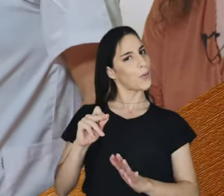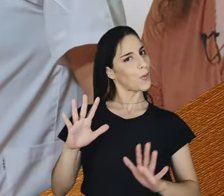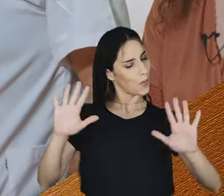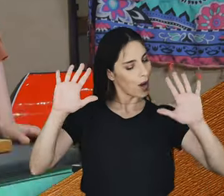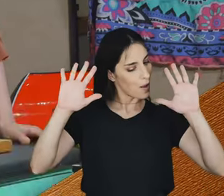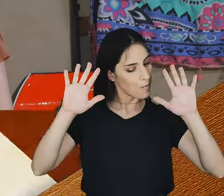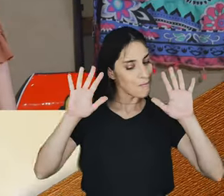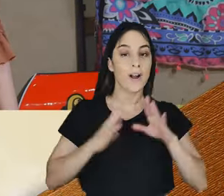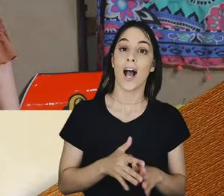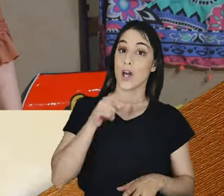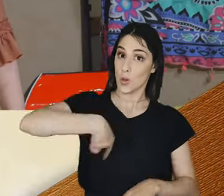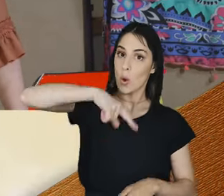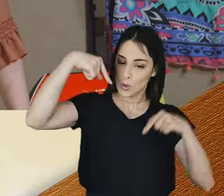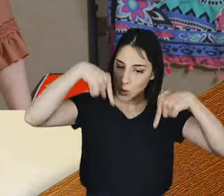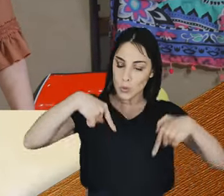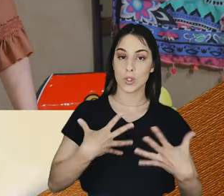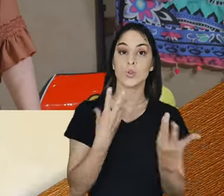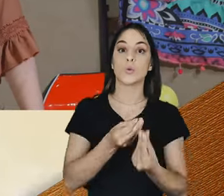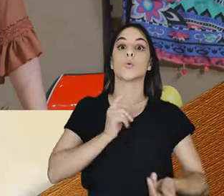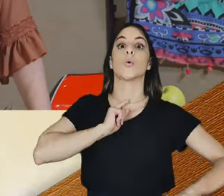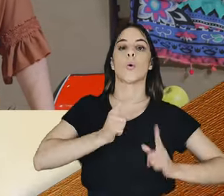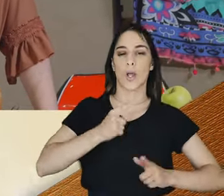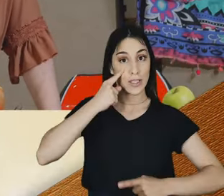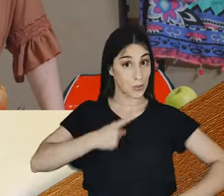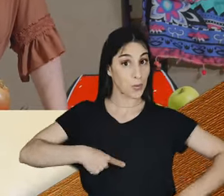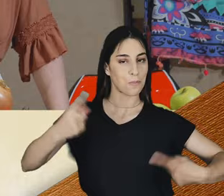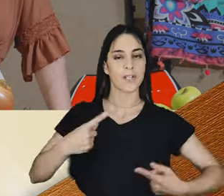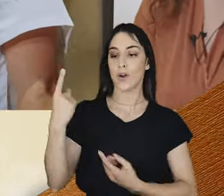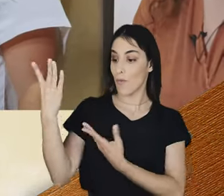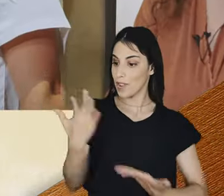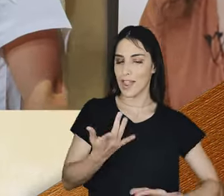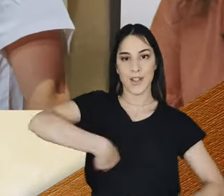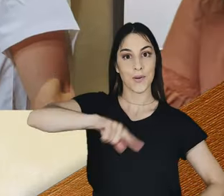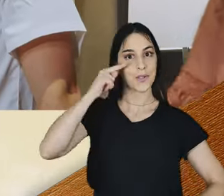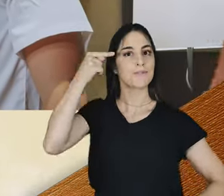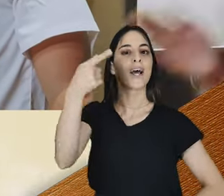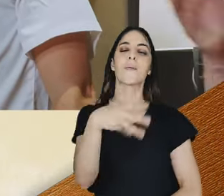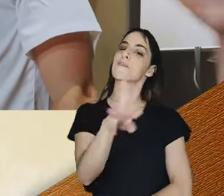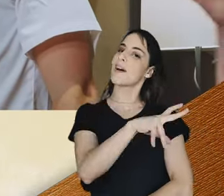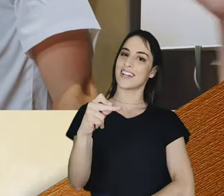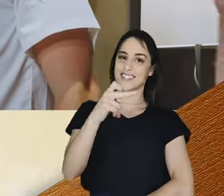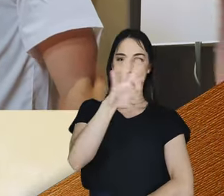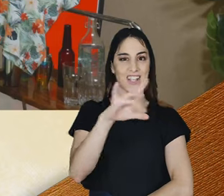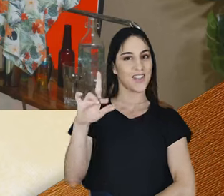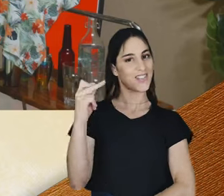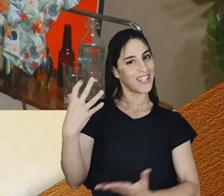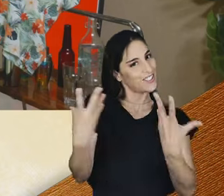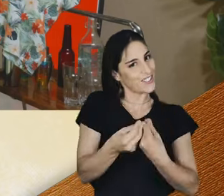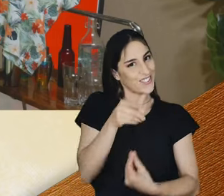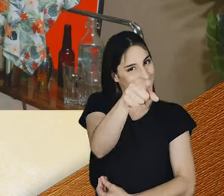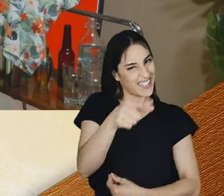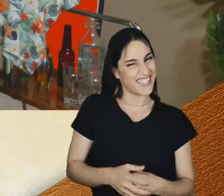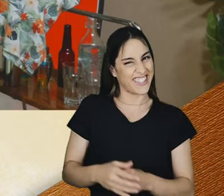ter contigo uma surpresa. Vamos ter a nossa convidada muito especial, Marta Silva, que vai passar o programa contigo, Ricardo. Olá,